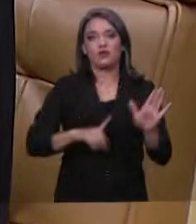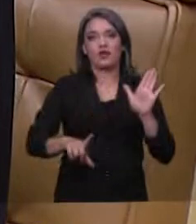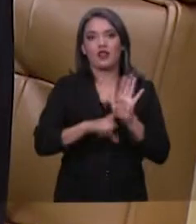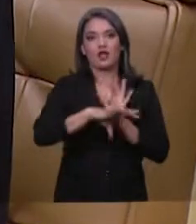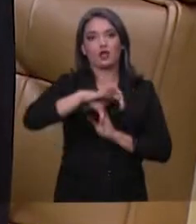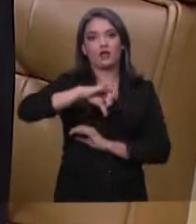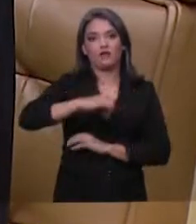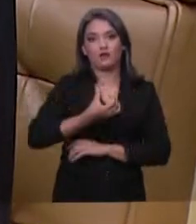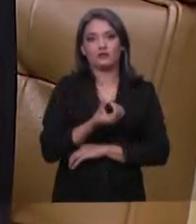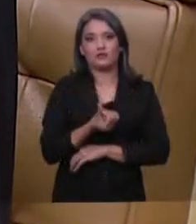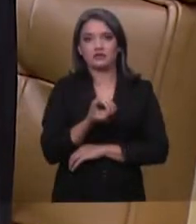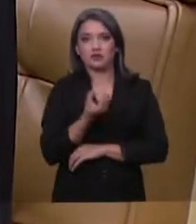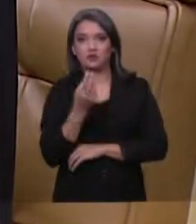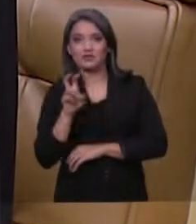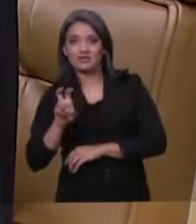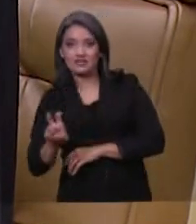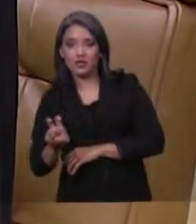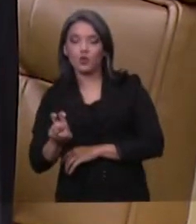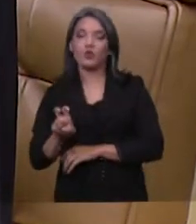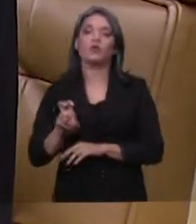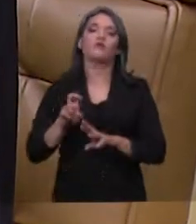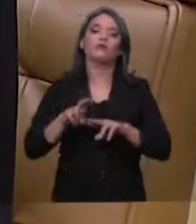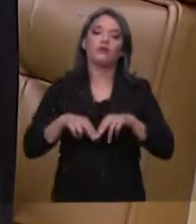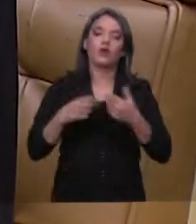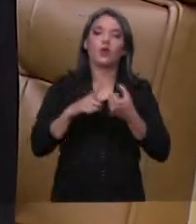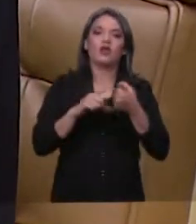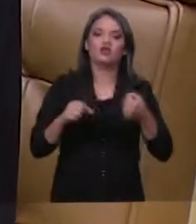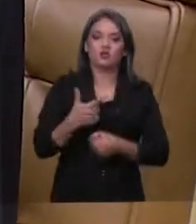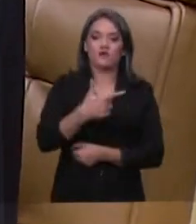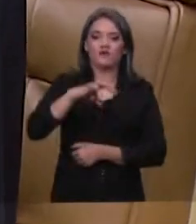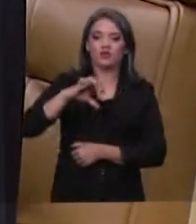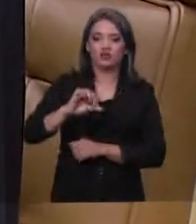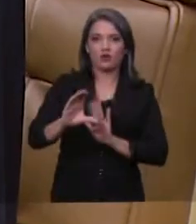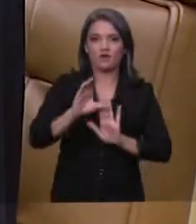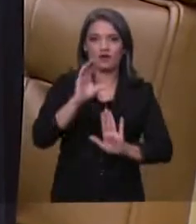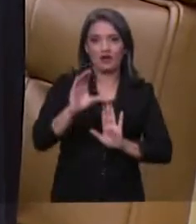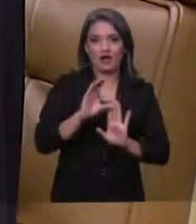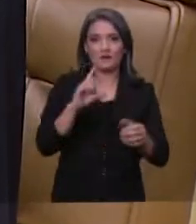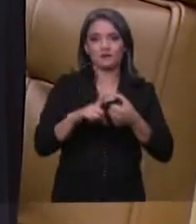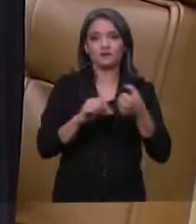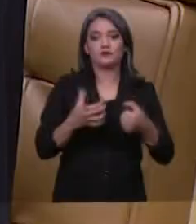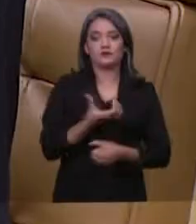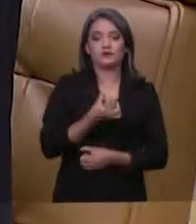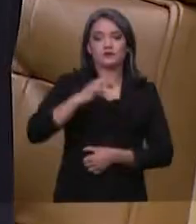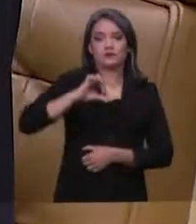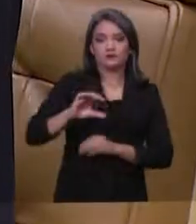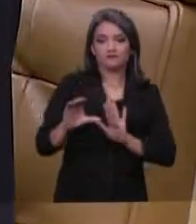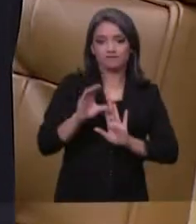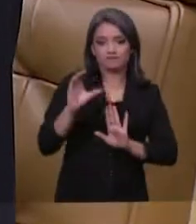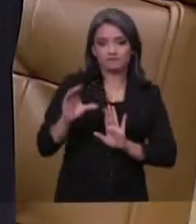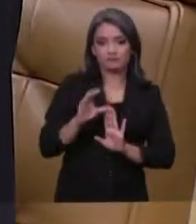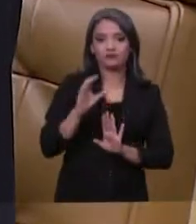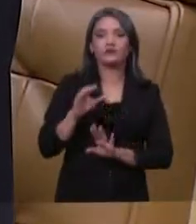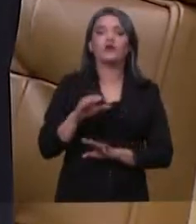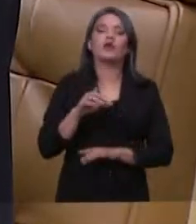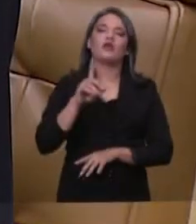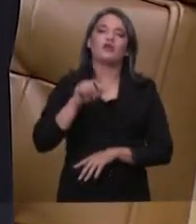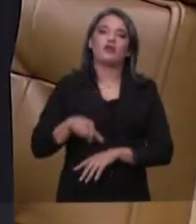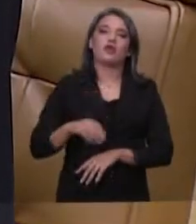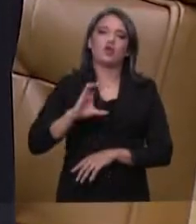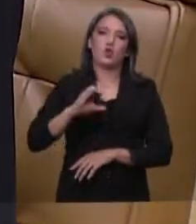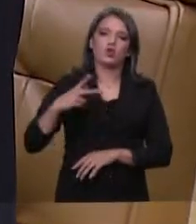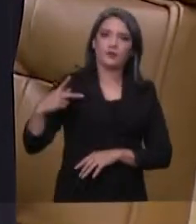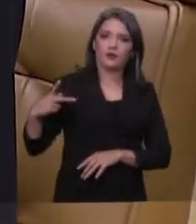9.605, na forma do artigo 29, caput, e 69, caput, ambos igualmente do Código Penal.